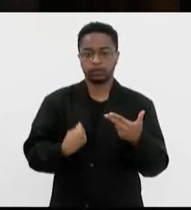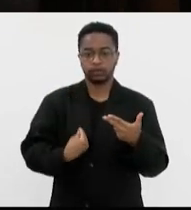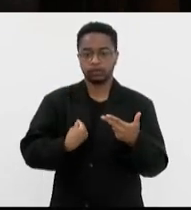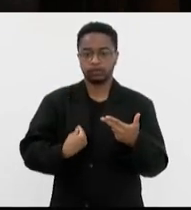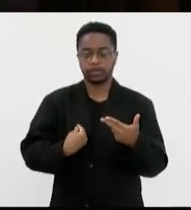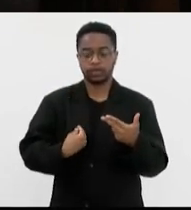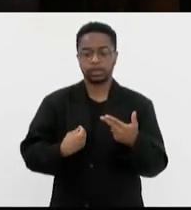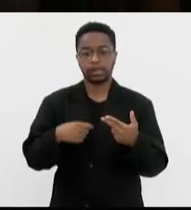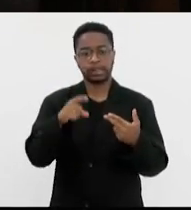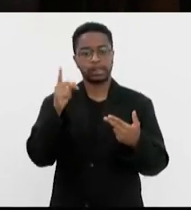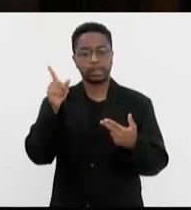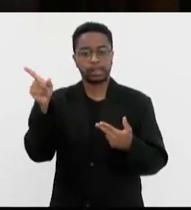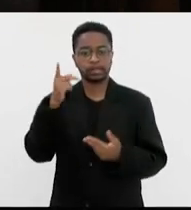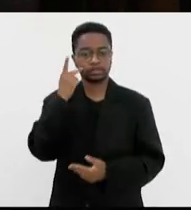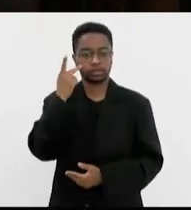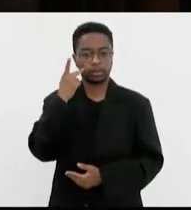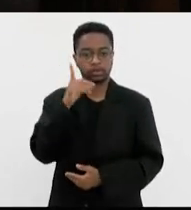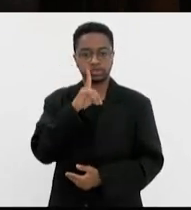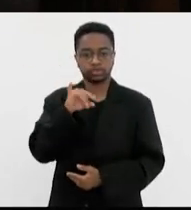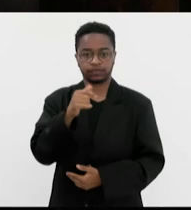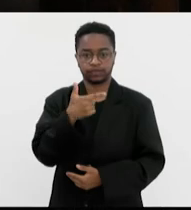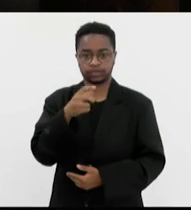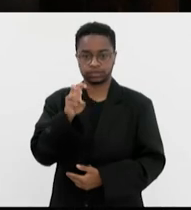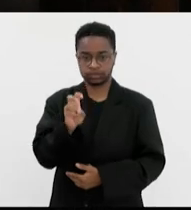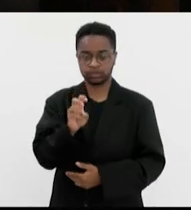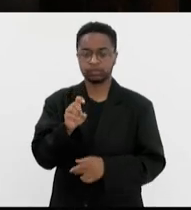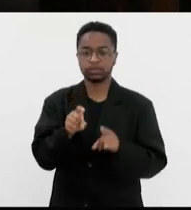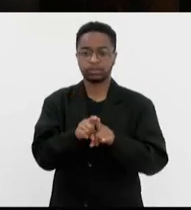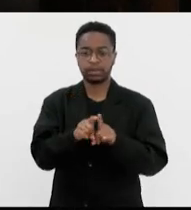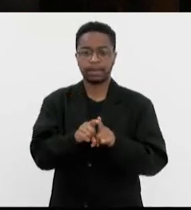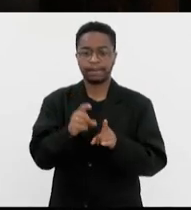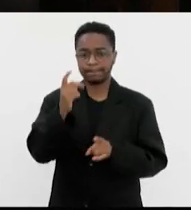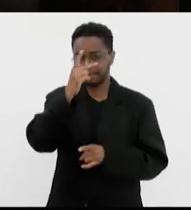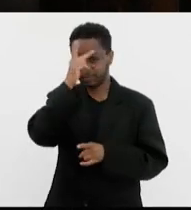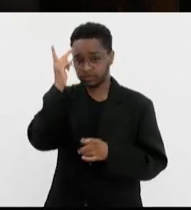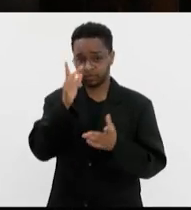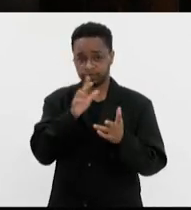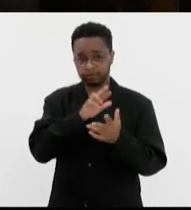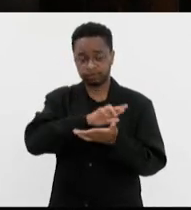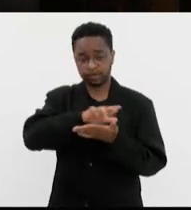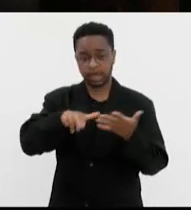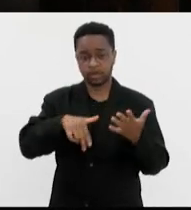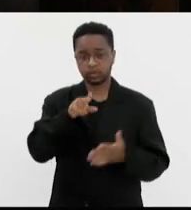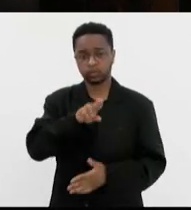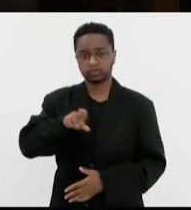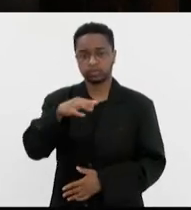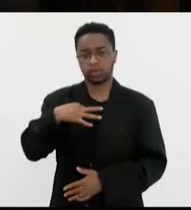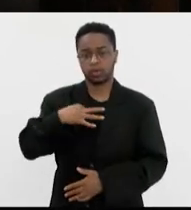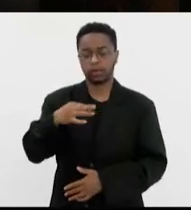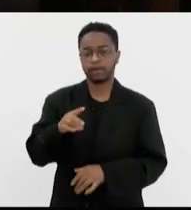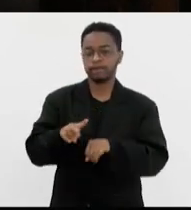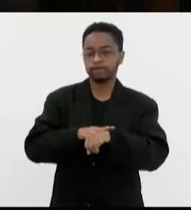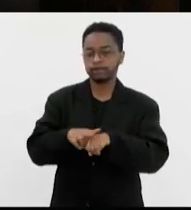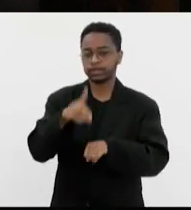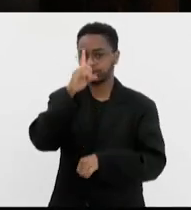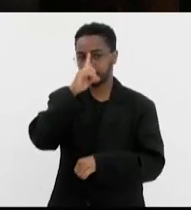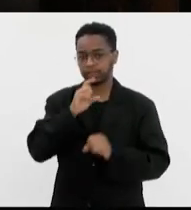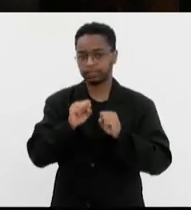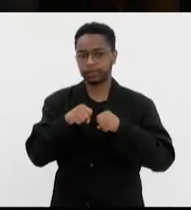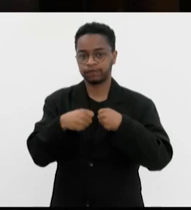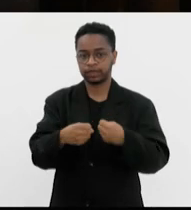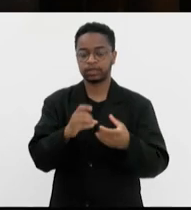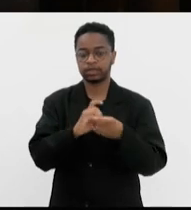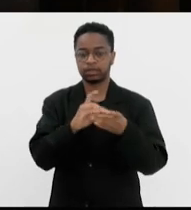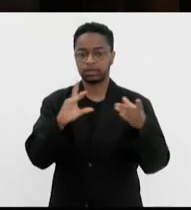Paulista, no último dia 25, um mar de pessoas vestido de verde e amarelo, defendendo a